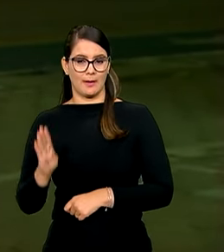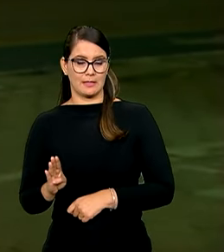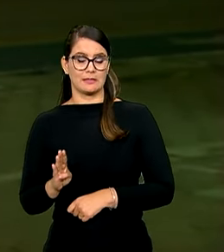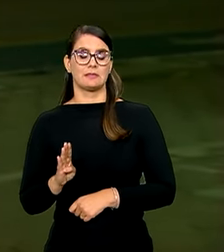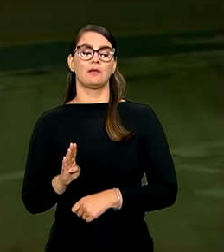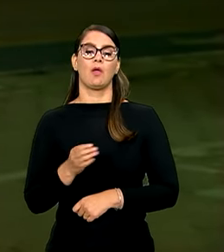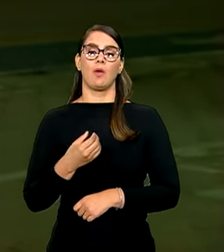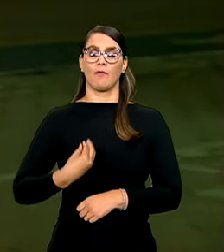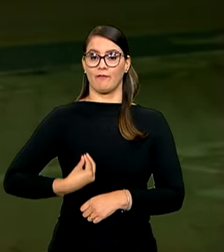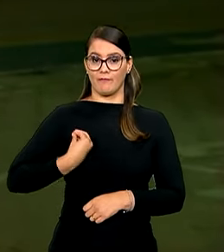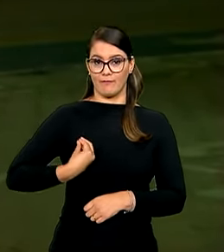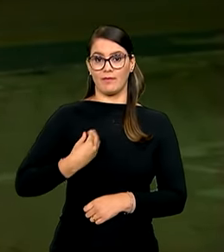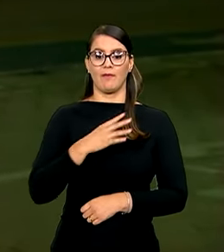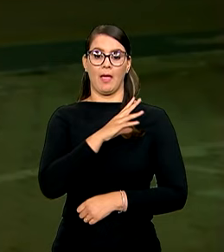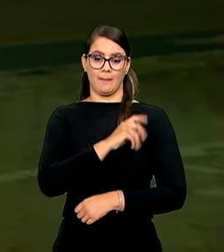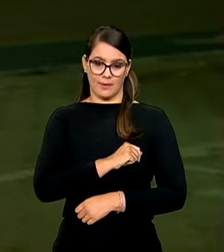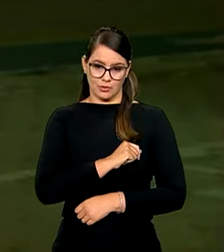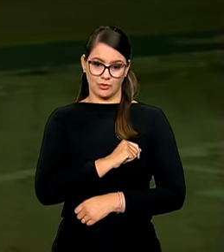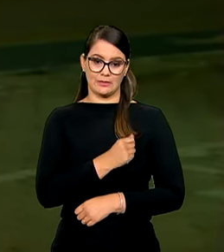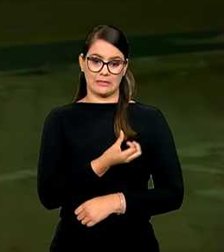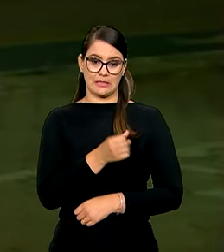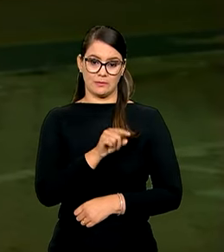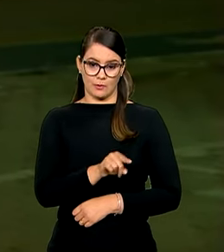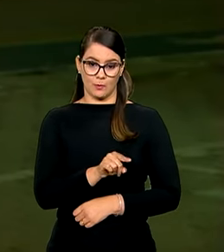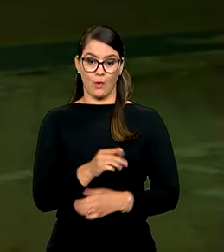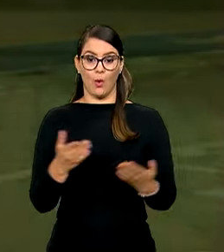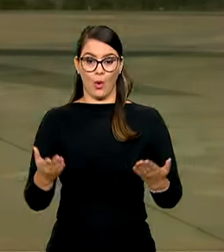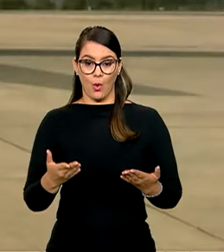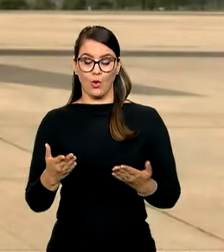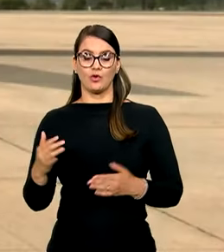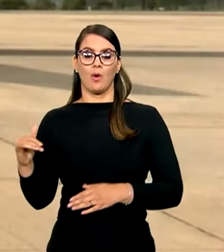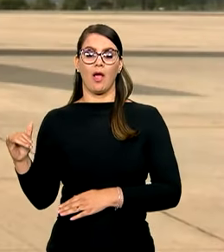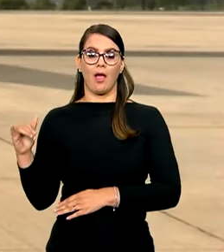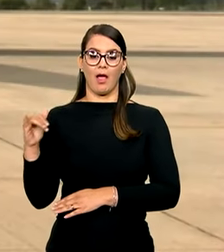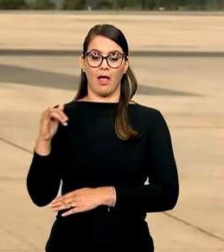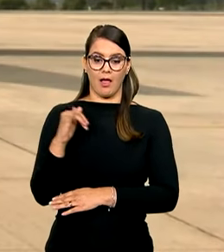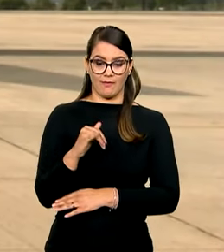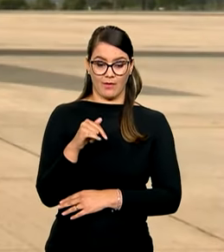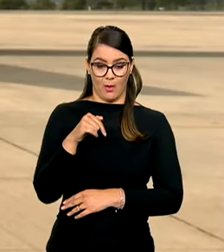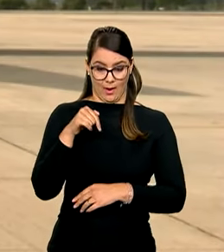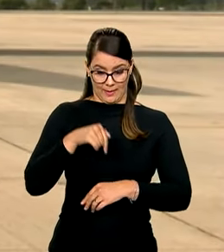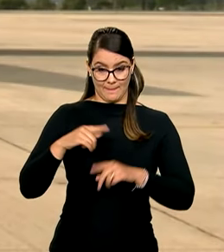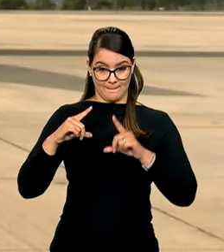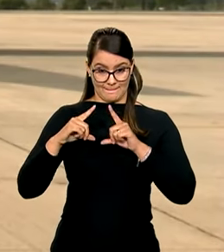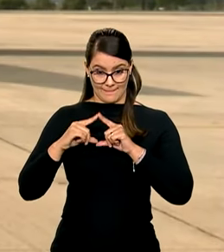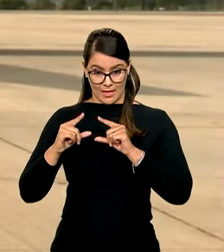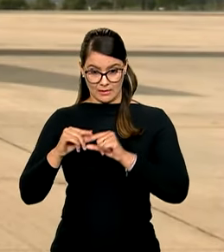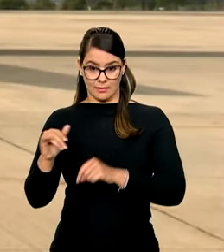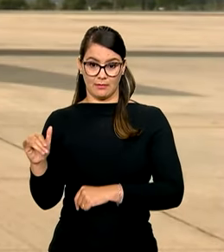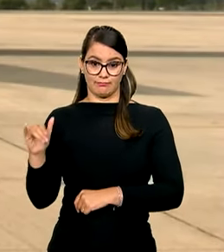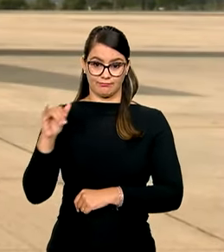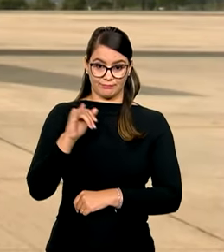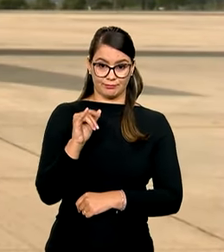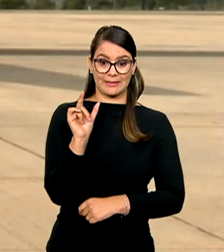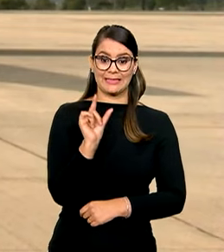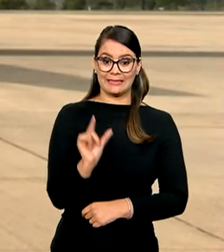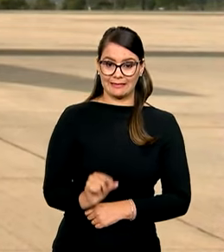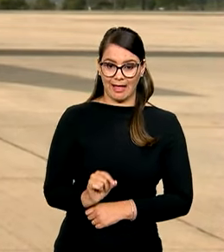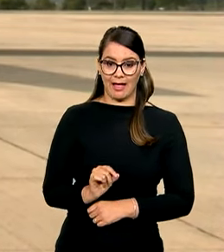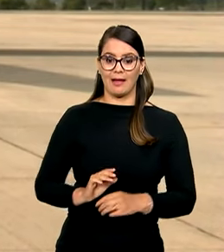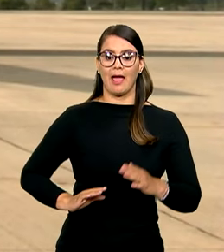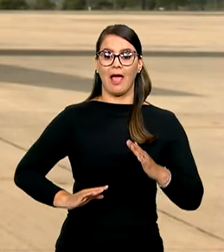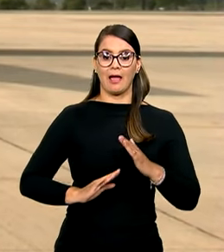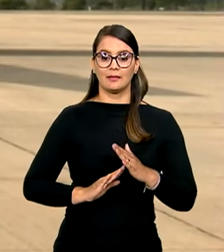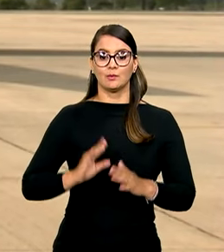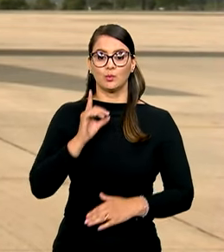6 mil na Palestina. Hoje, mais uma aeronave decolou aqui de Brasília com escala na Itália. Até domingo,